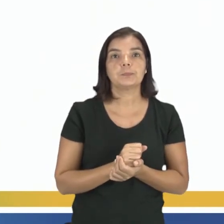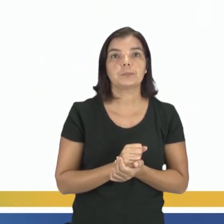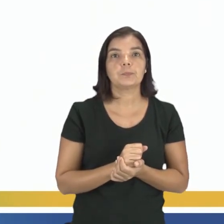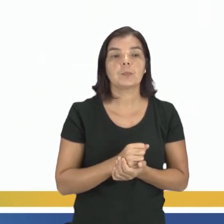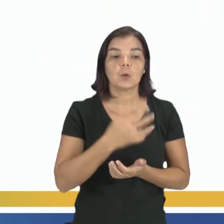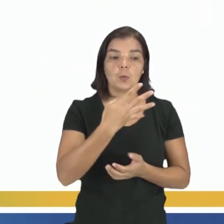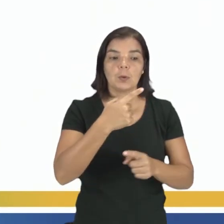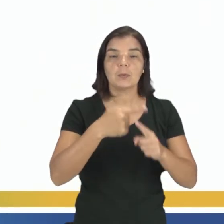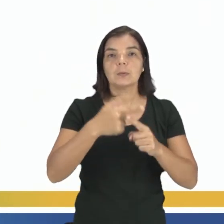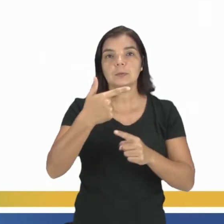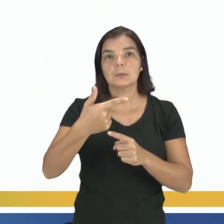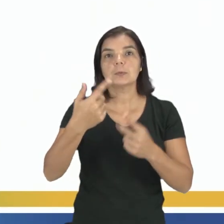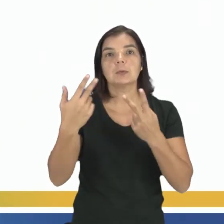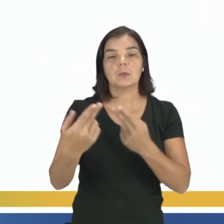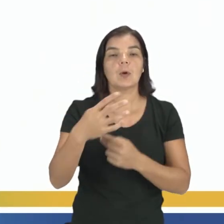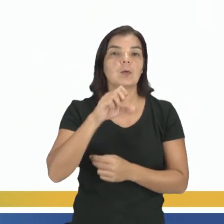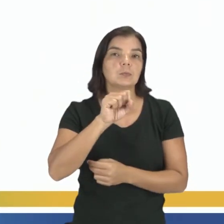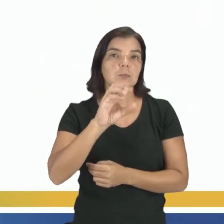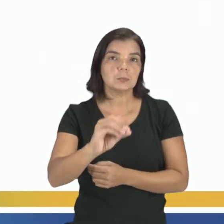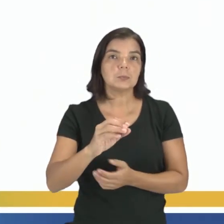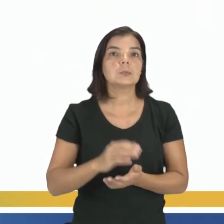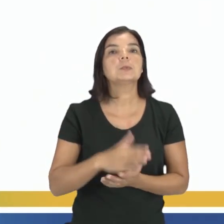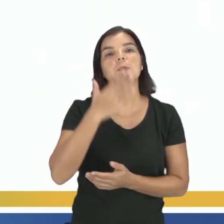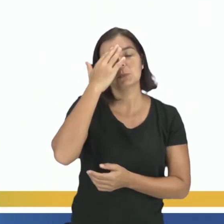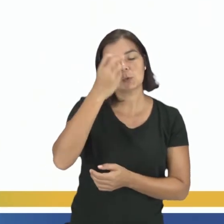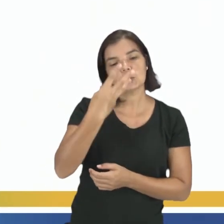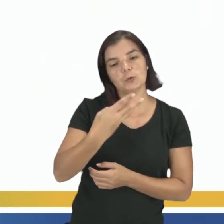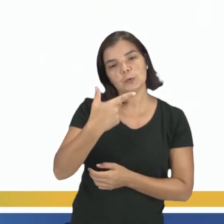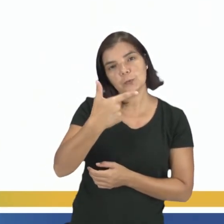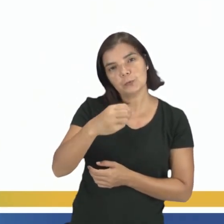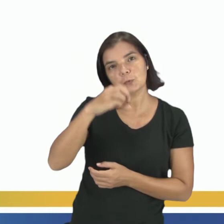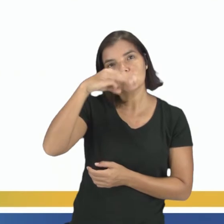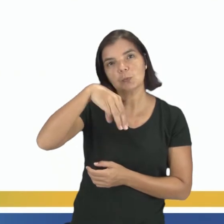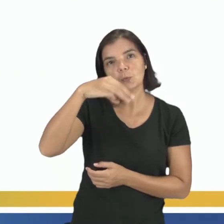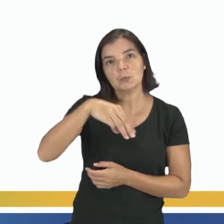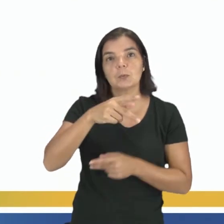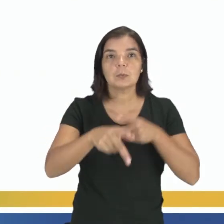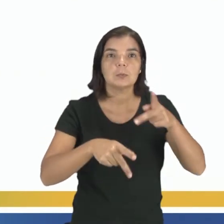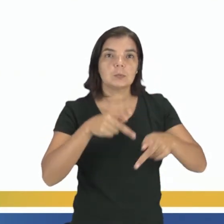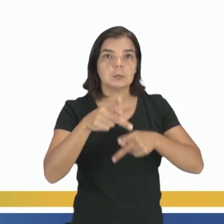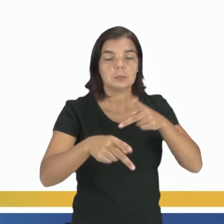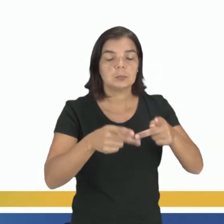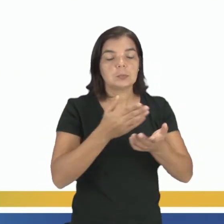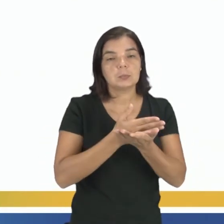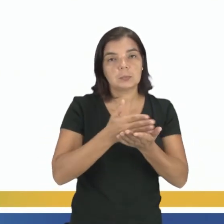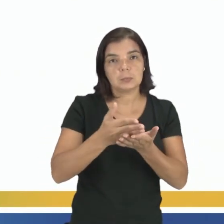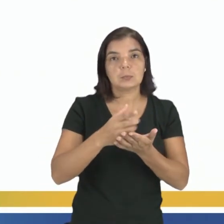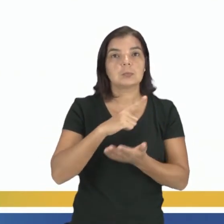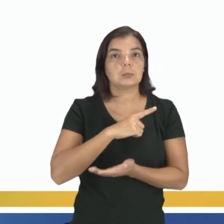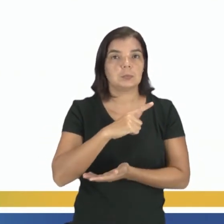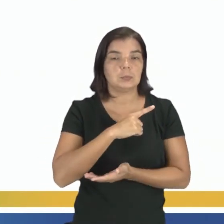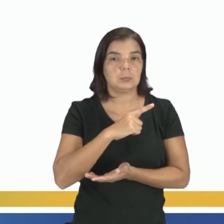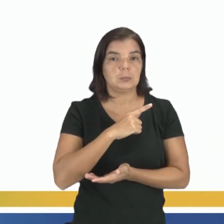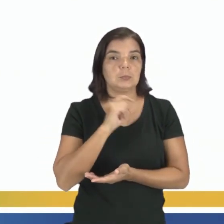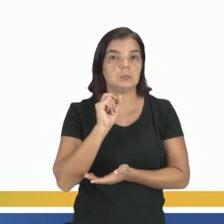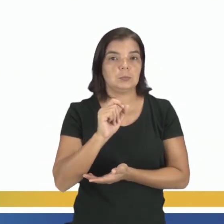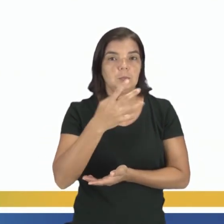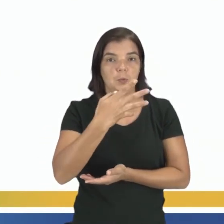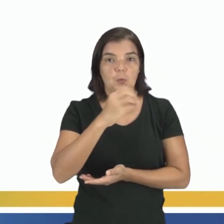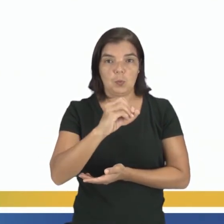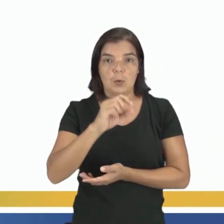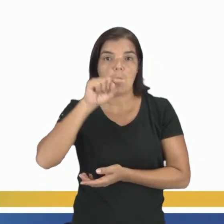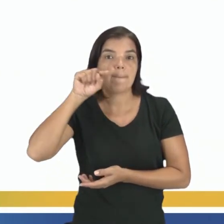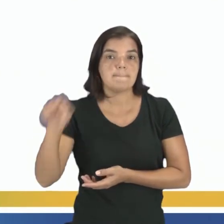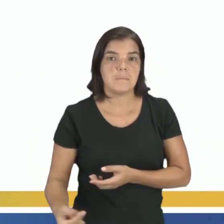à conclusão de que em 20 minutos, essa população, olha só, no início ela tinha o quê? 40